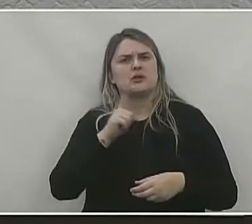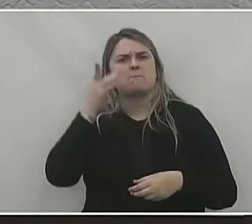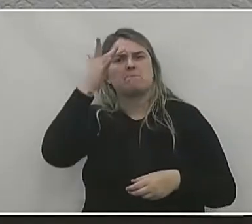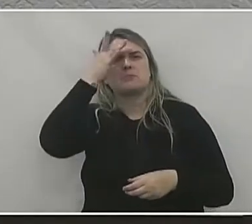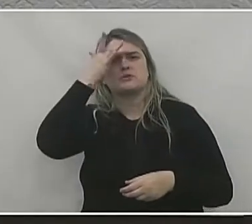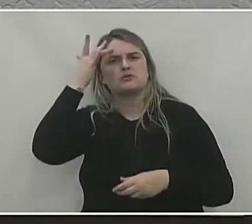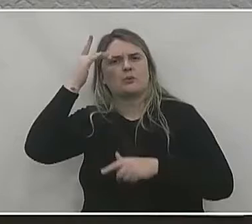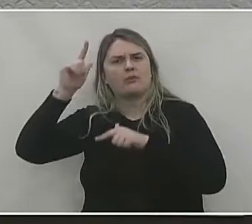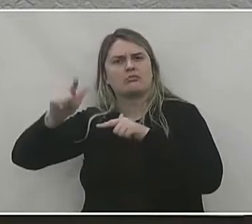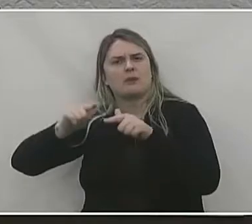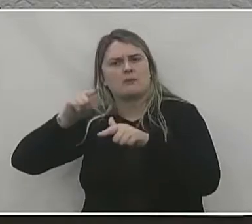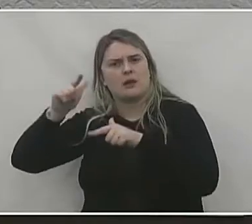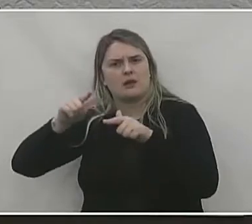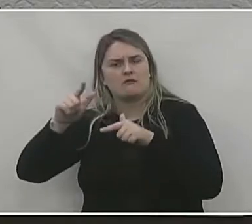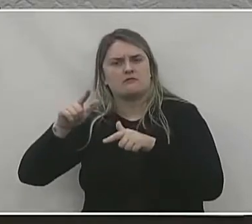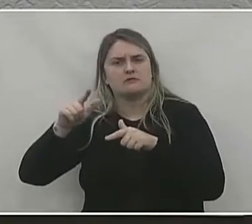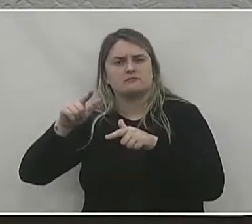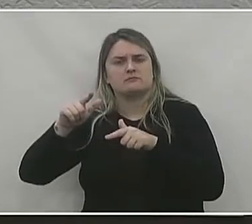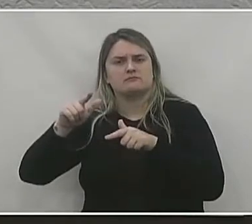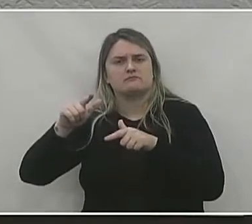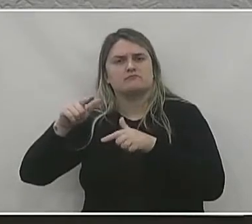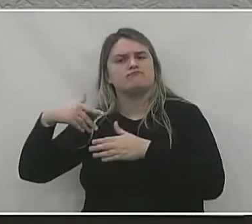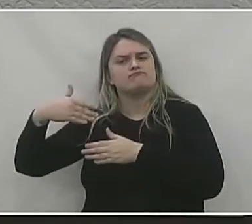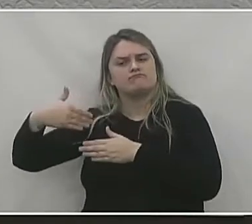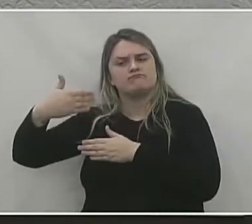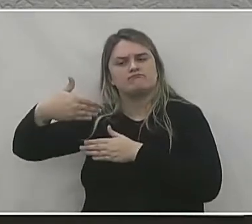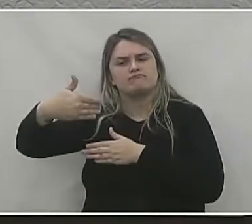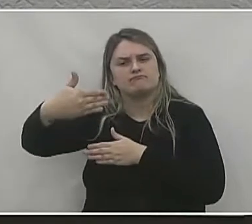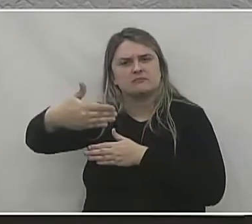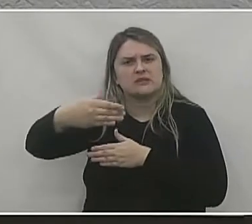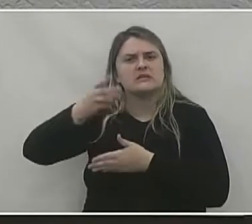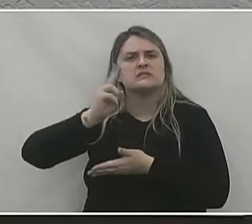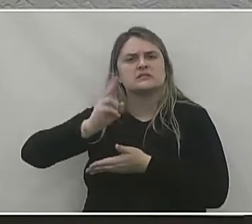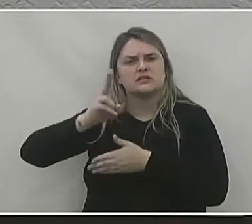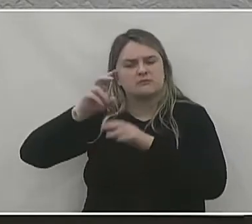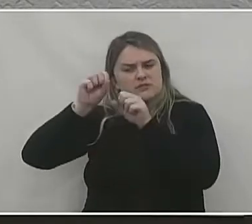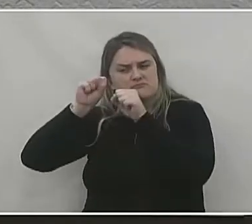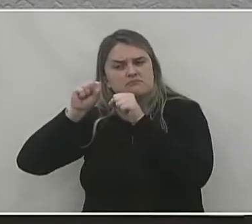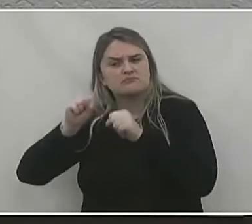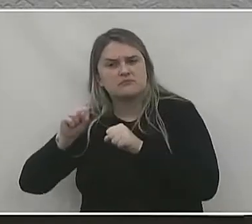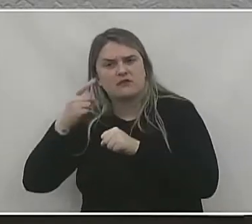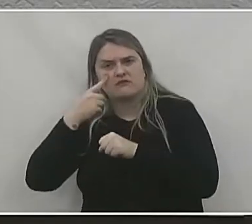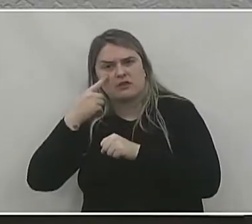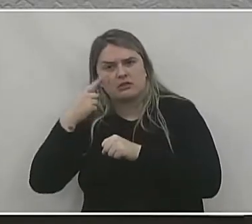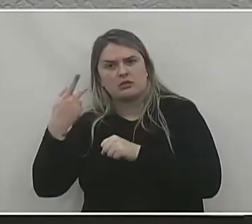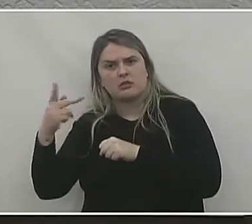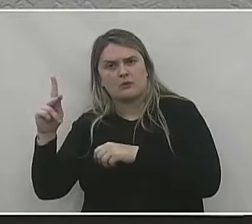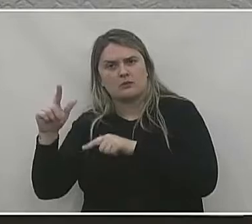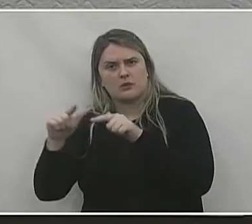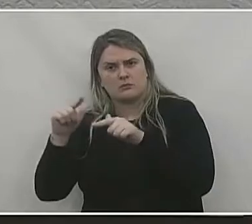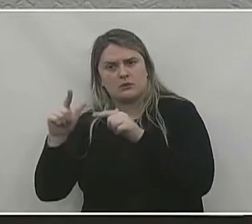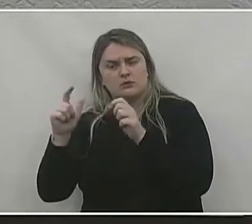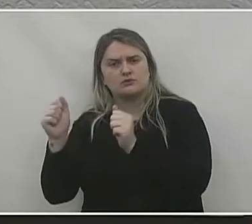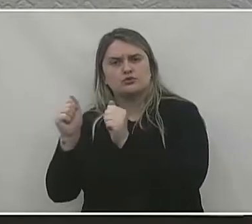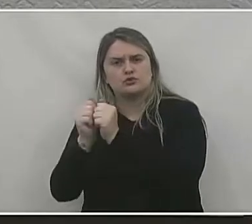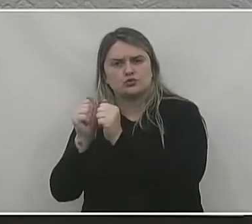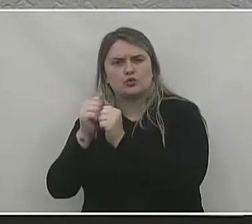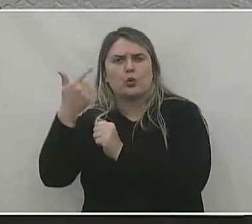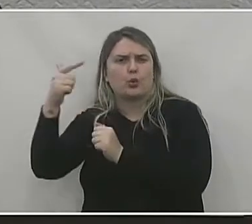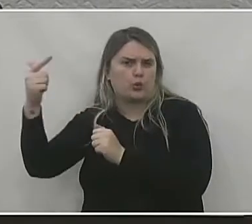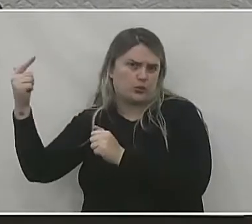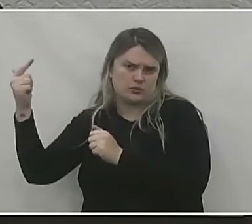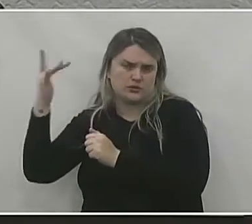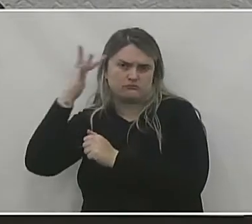trabalhava por nós. E a partir dali eu sempre acompanhei o seu trabalho junto com